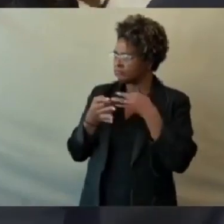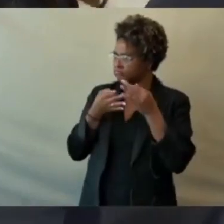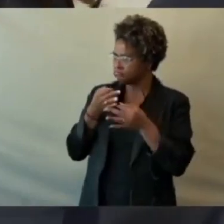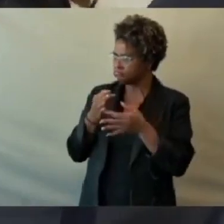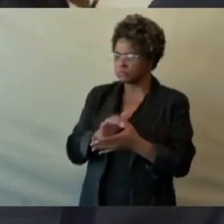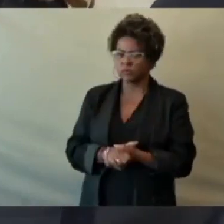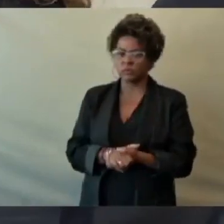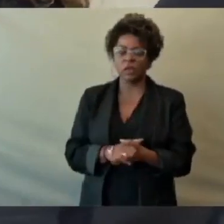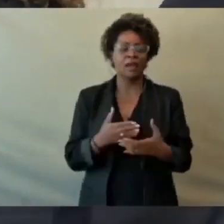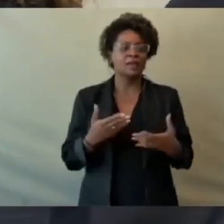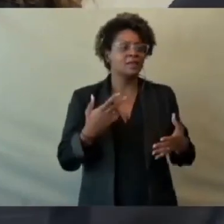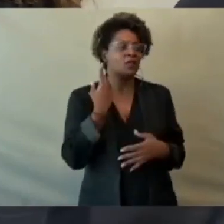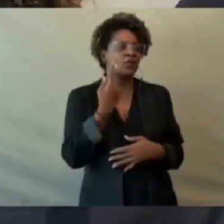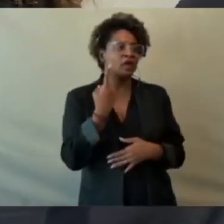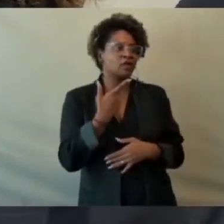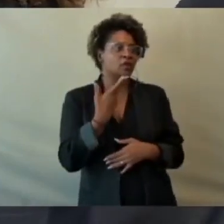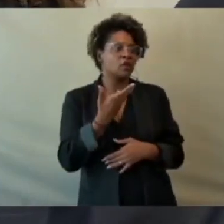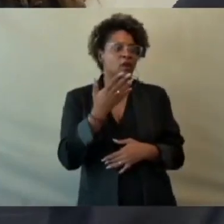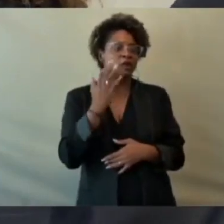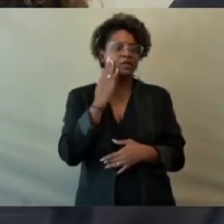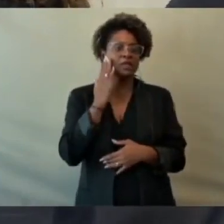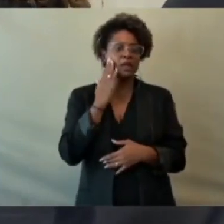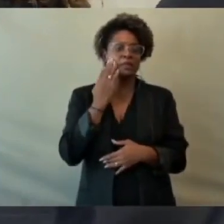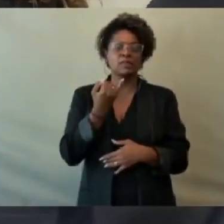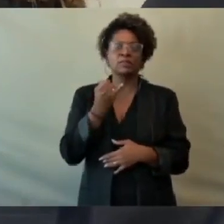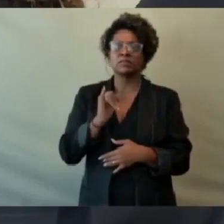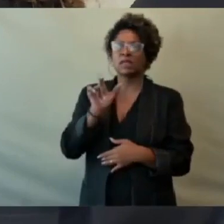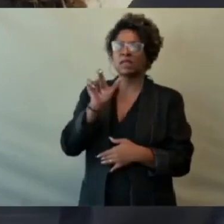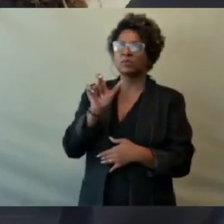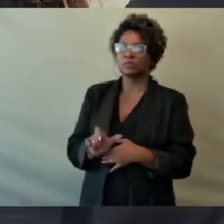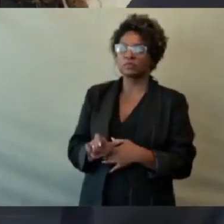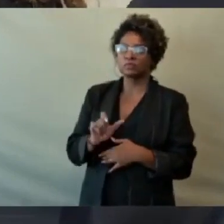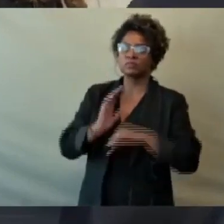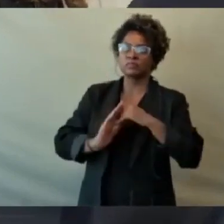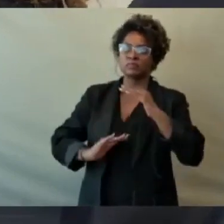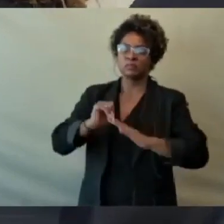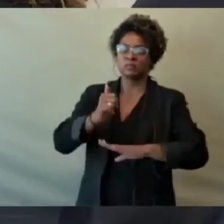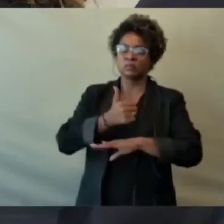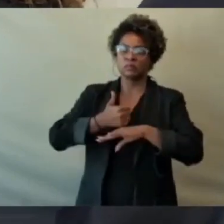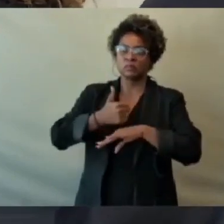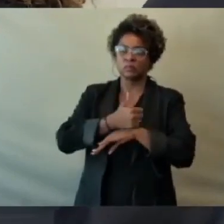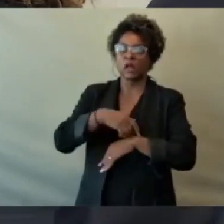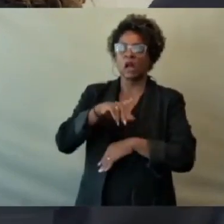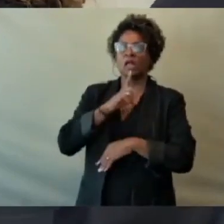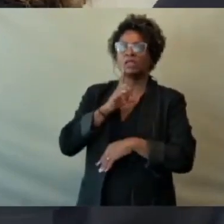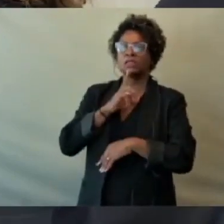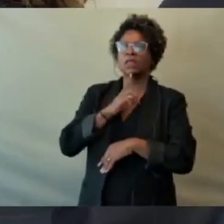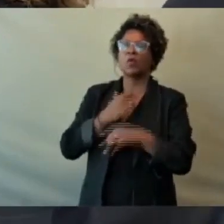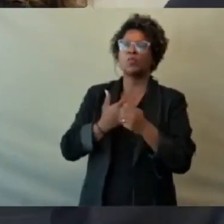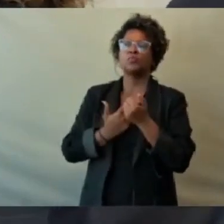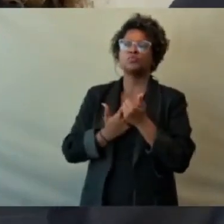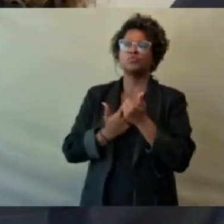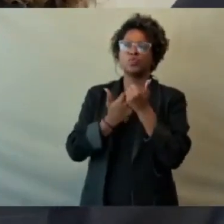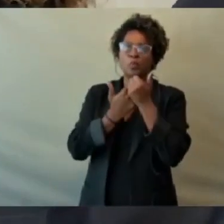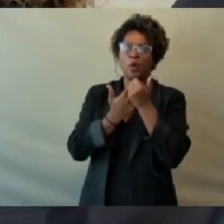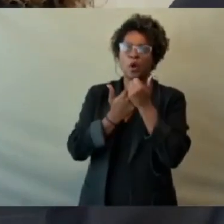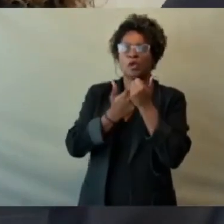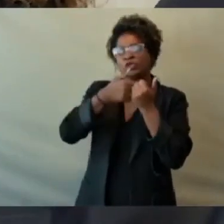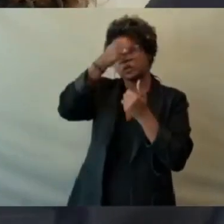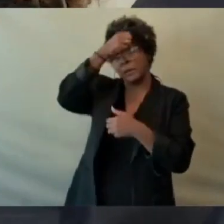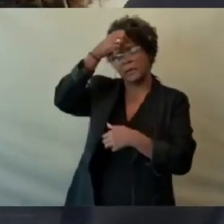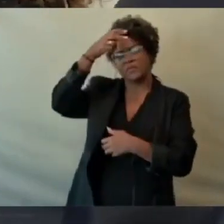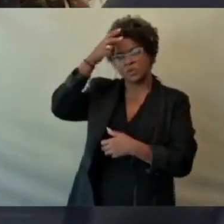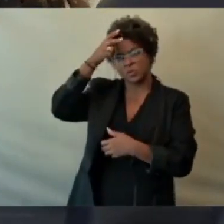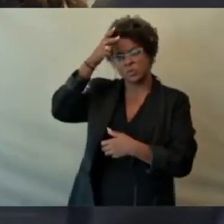cuidadoras e até esses empresários tem algum suporte eu falo da prefeitura alguma consultoria